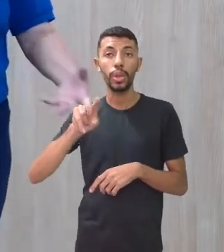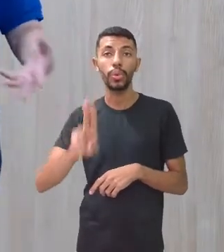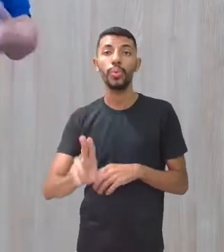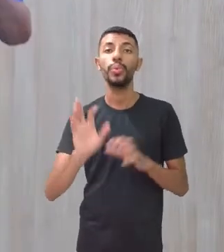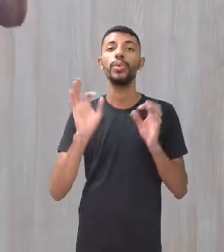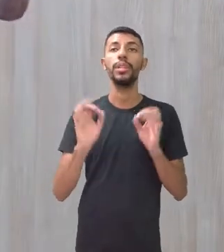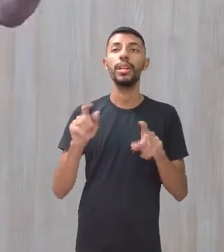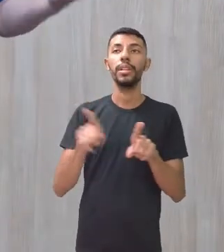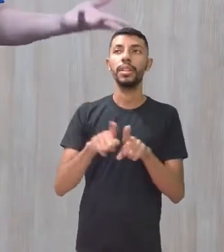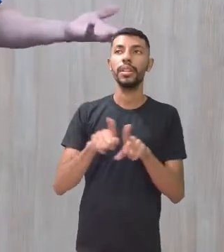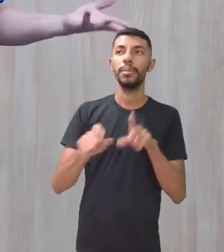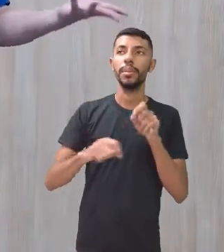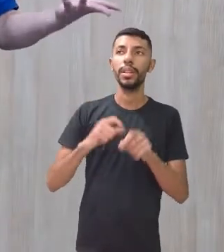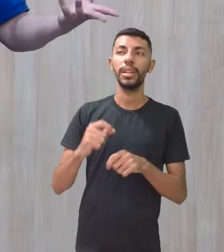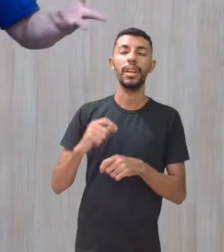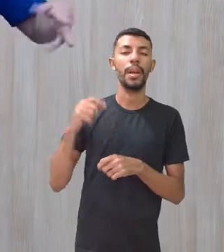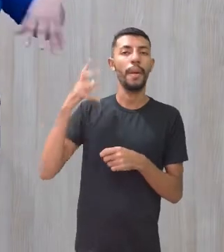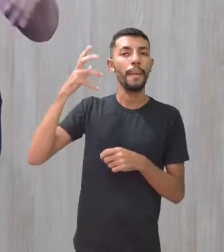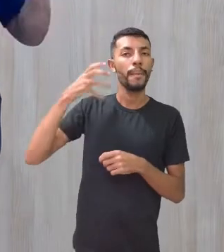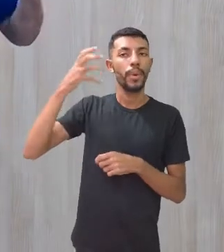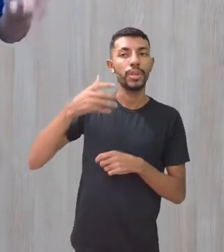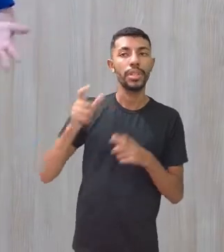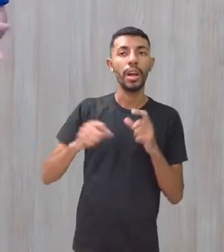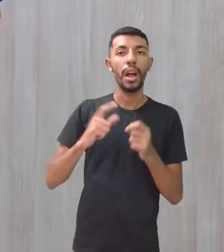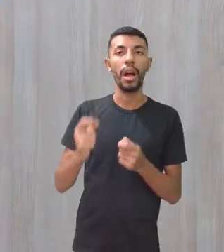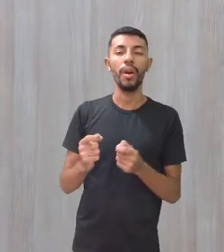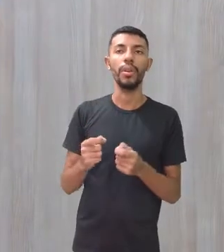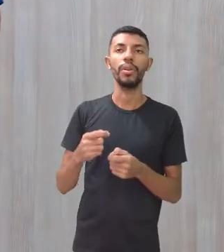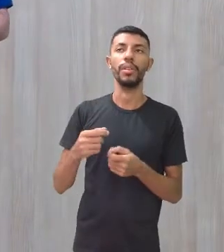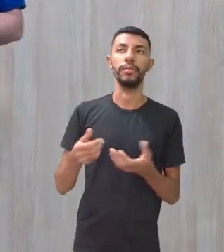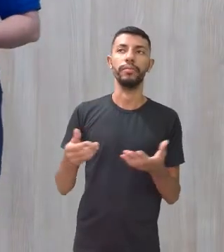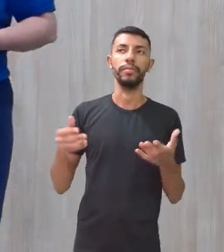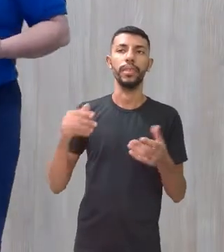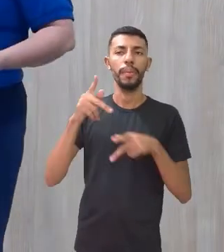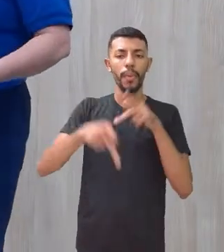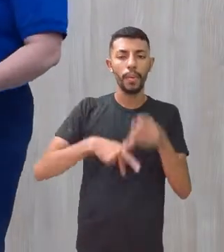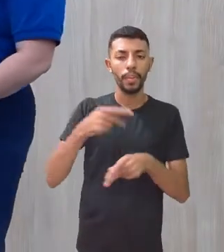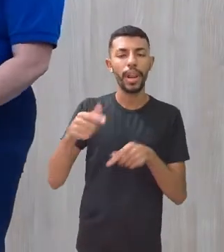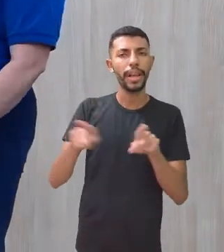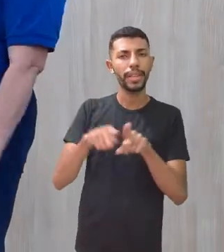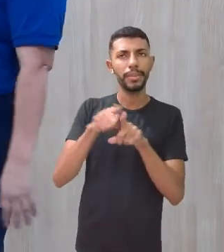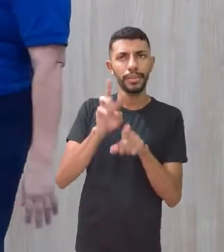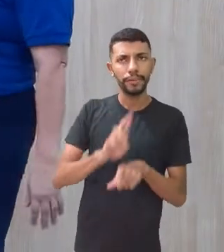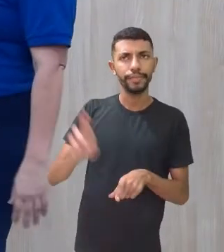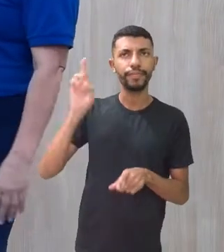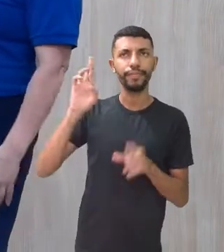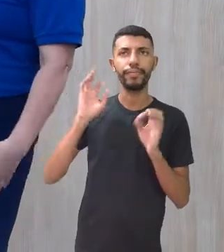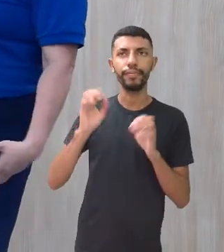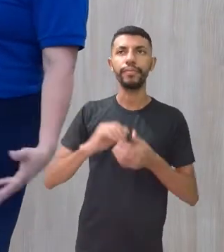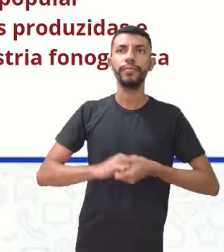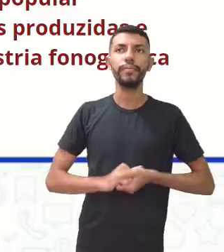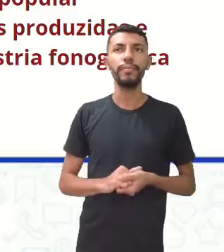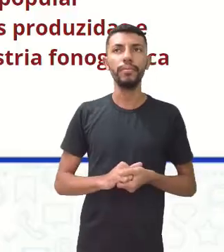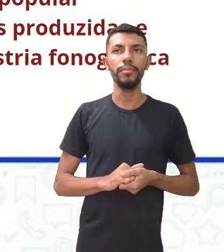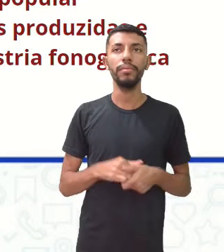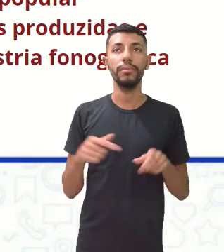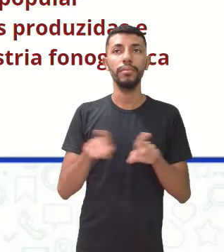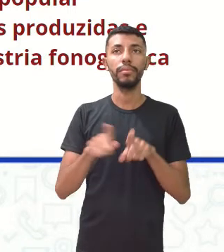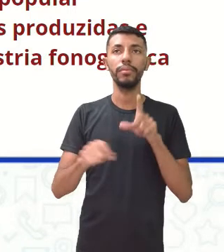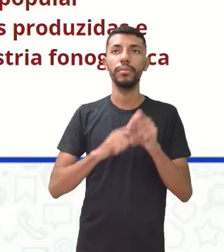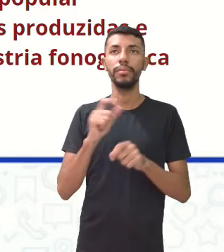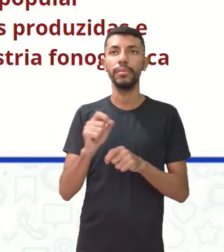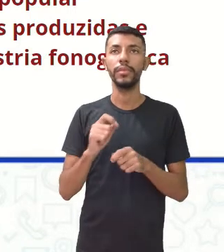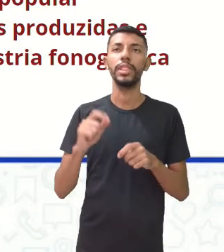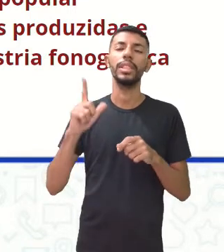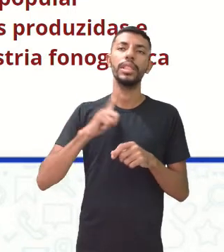músicas New Age, né, são músicas que são populares e são religiosas. E tem a música secular, né? Como a gente já